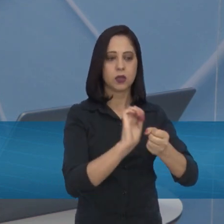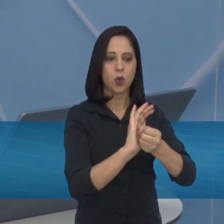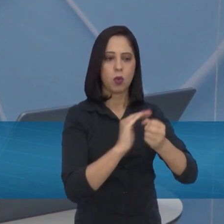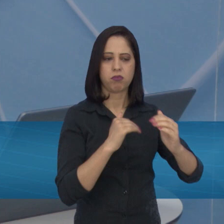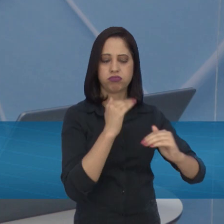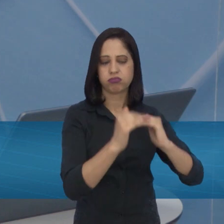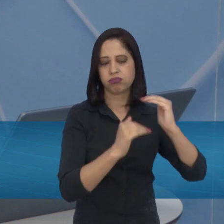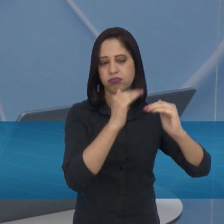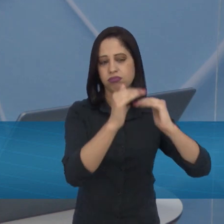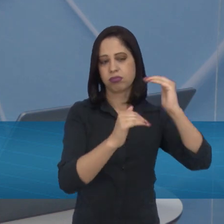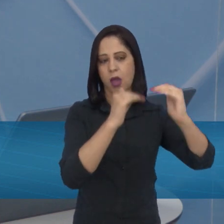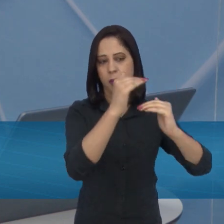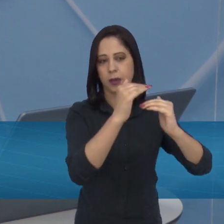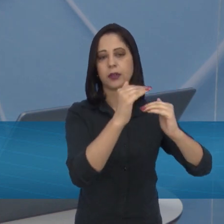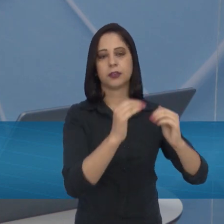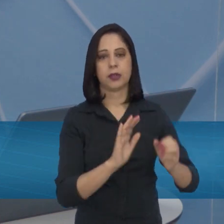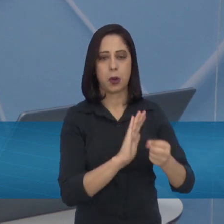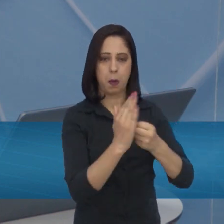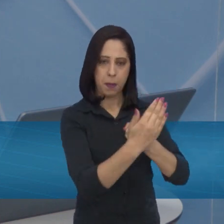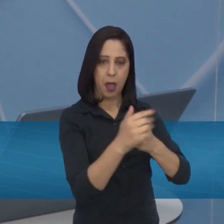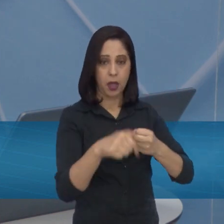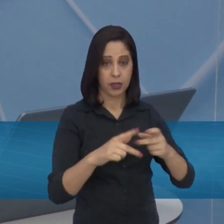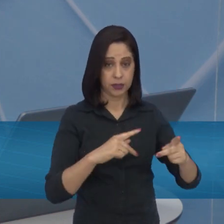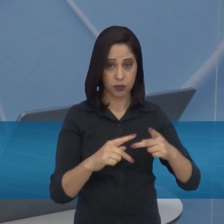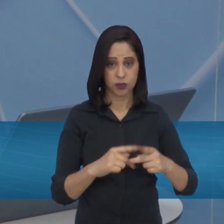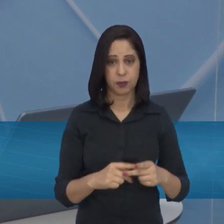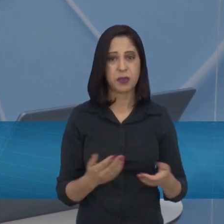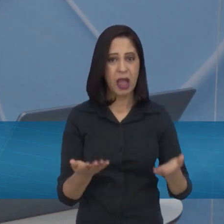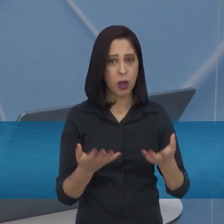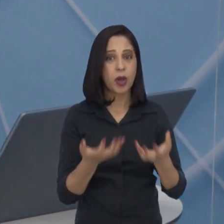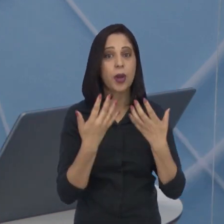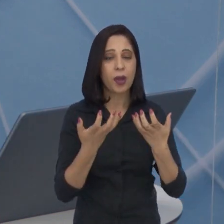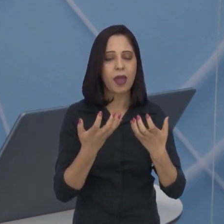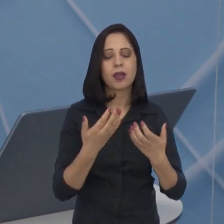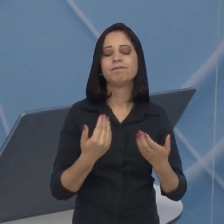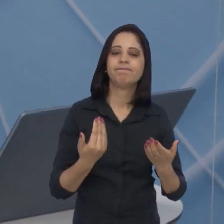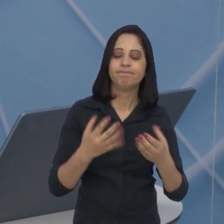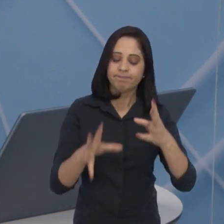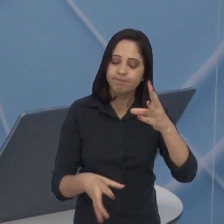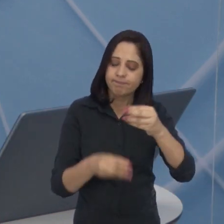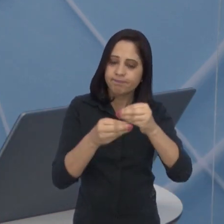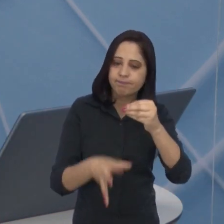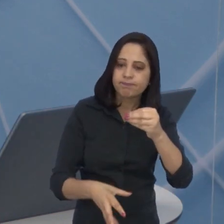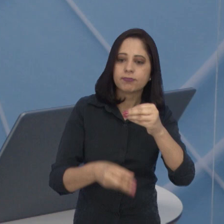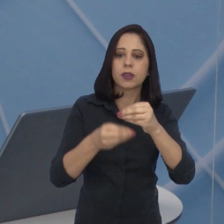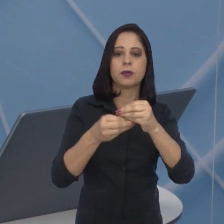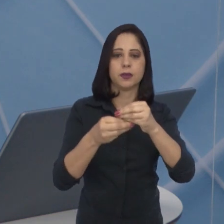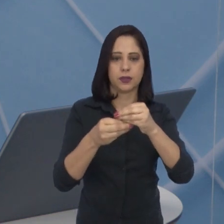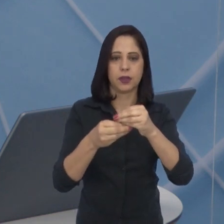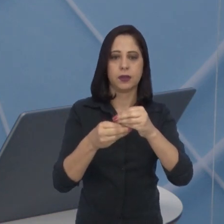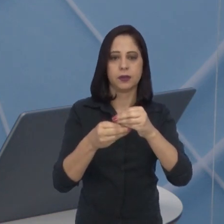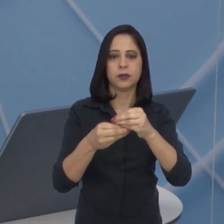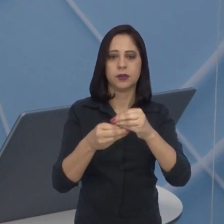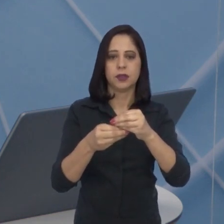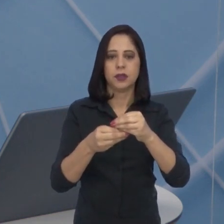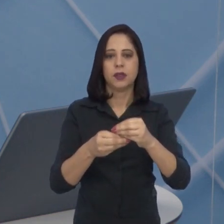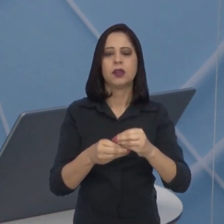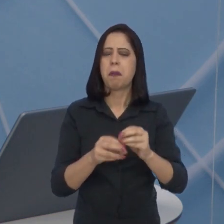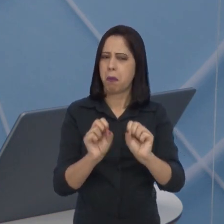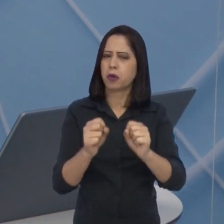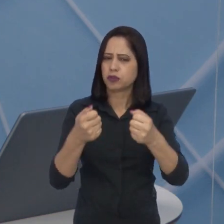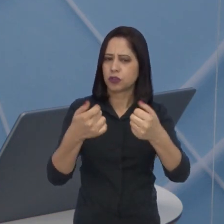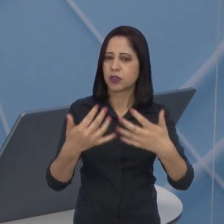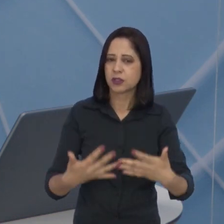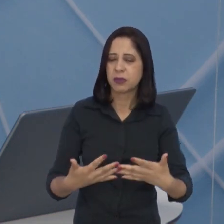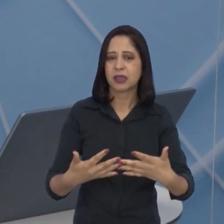São José dos Campos. Aí, Alessandra, eu quero puxar com você justamente, começar com esse gancho, né? Queria que você falasse um